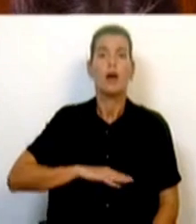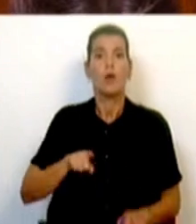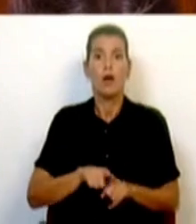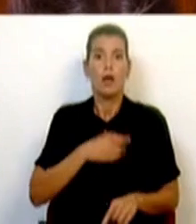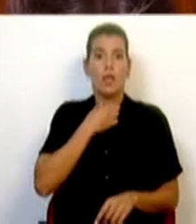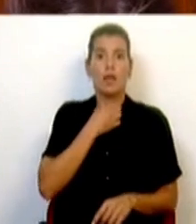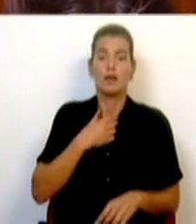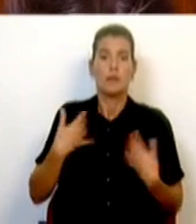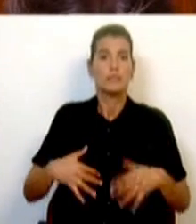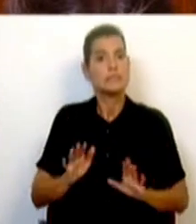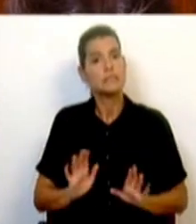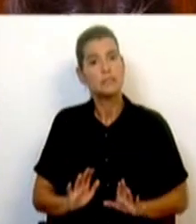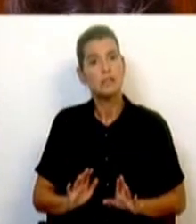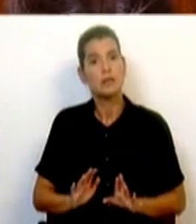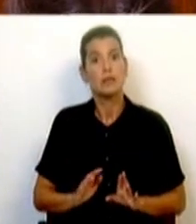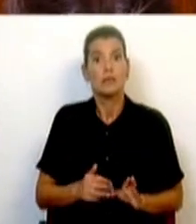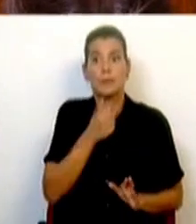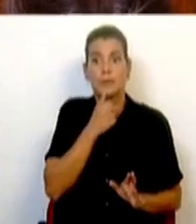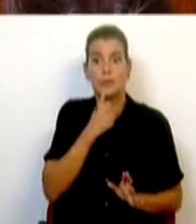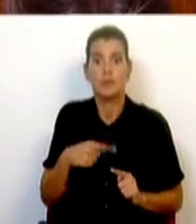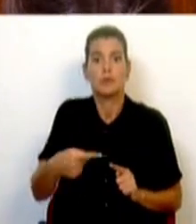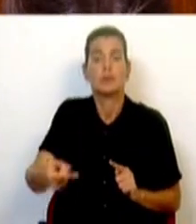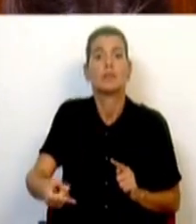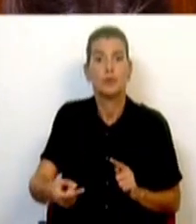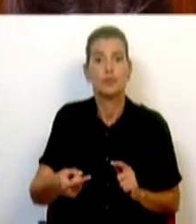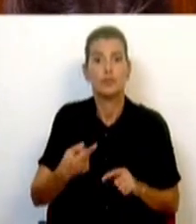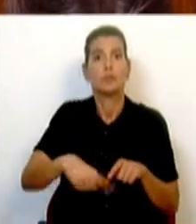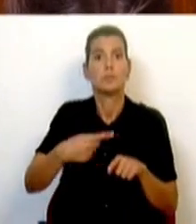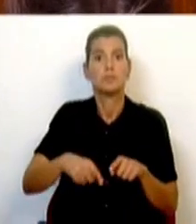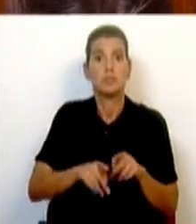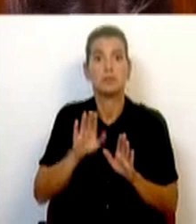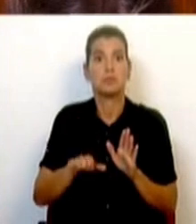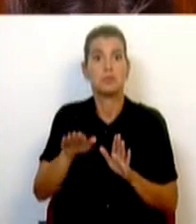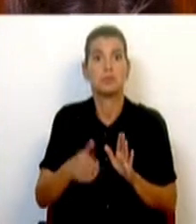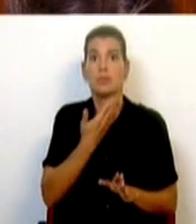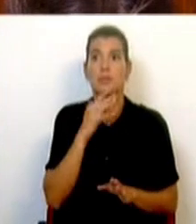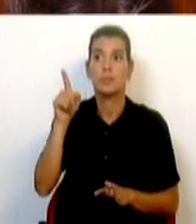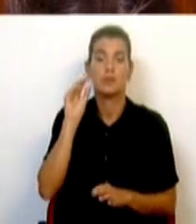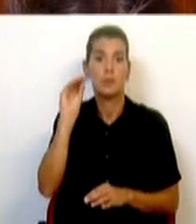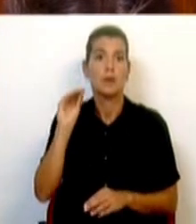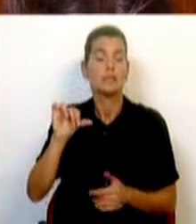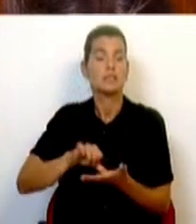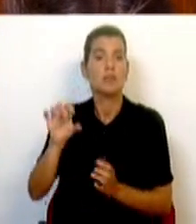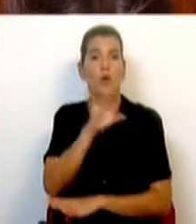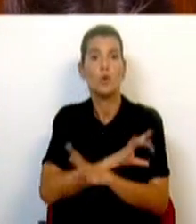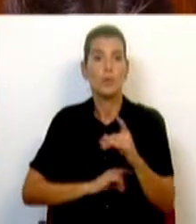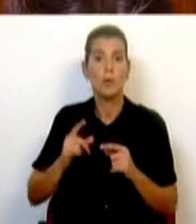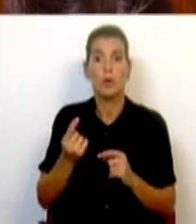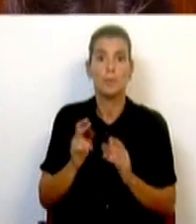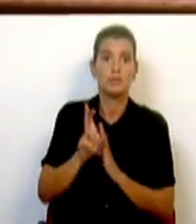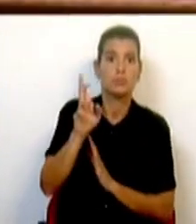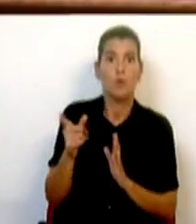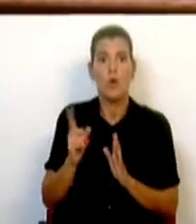no sobressalto de saber o que é que vai acontecer à sua prestação conforme o Banco Central Europeu vai atualizando ou